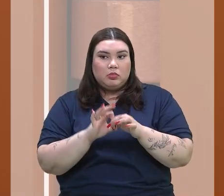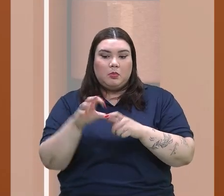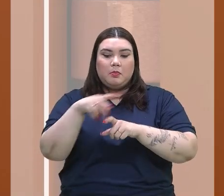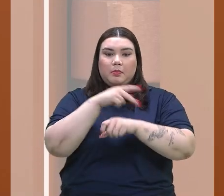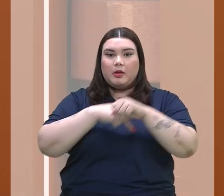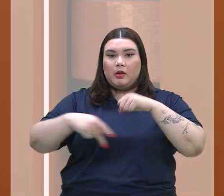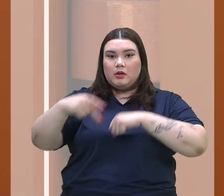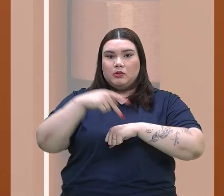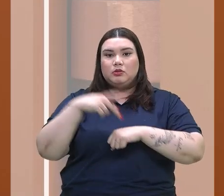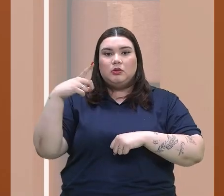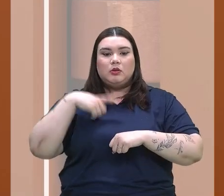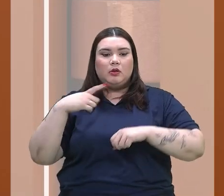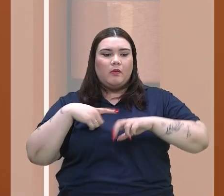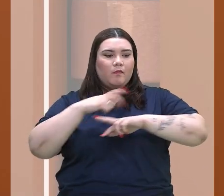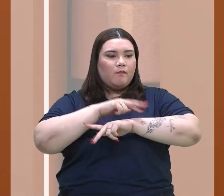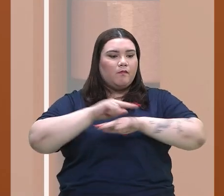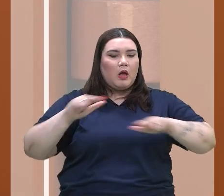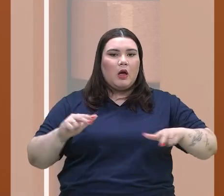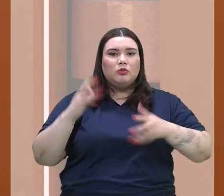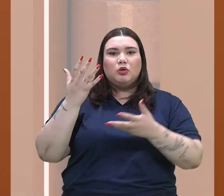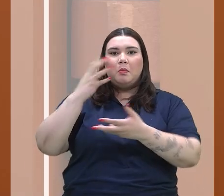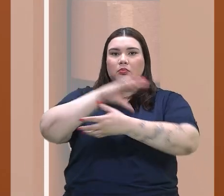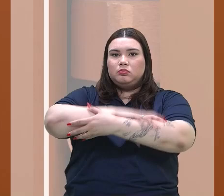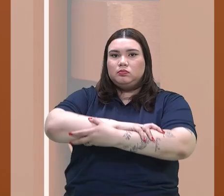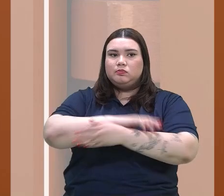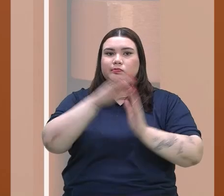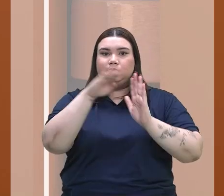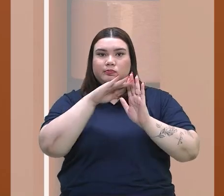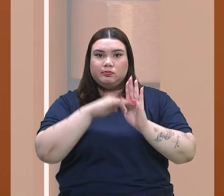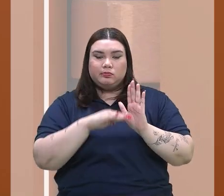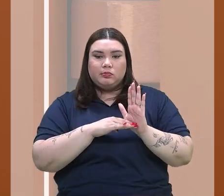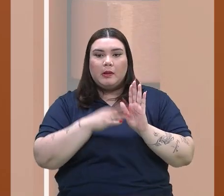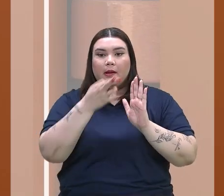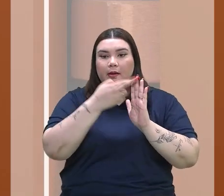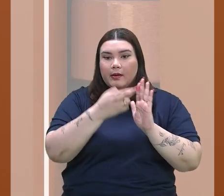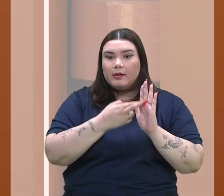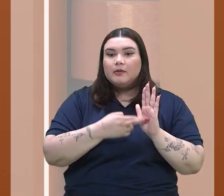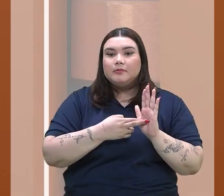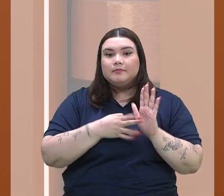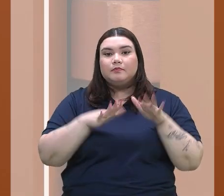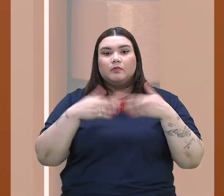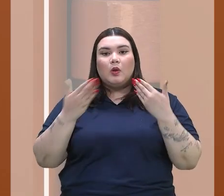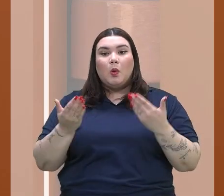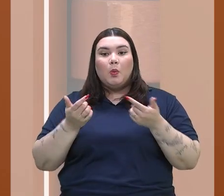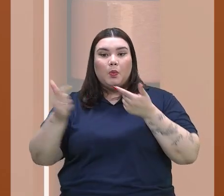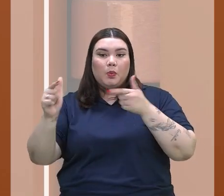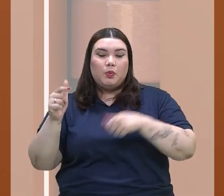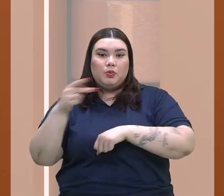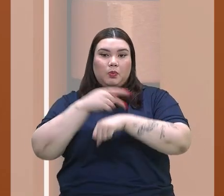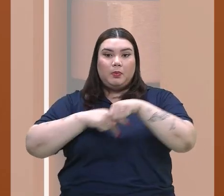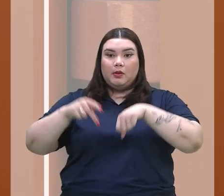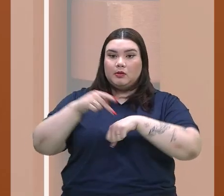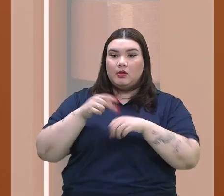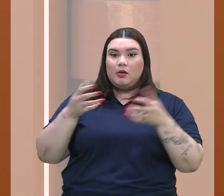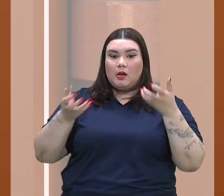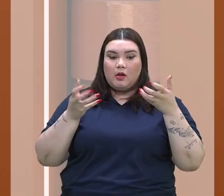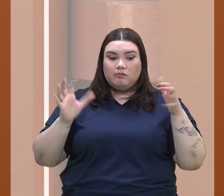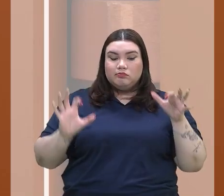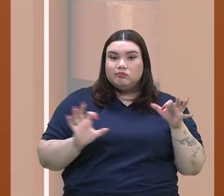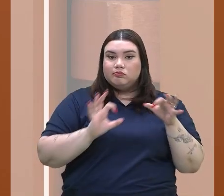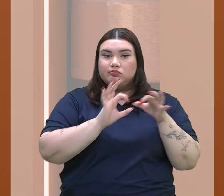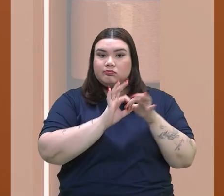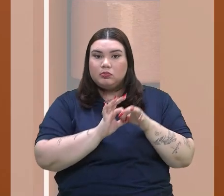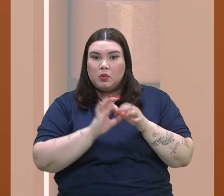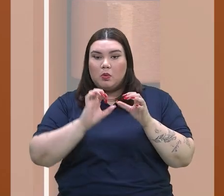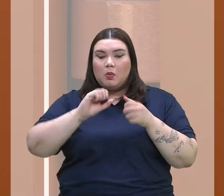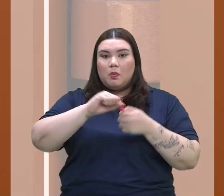países tinham diversos acordos ali a serem realizados. E a intenção de outros países adentrar no Mercosul, assim